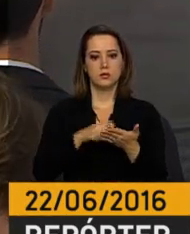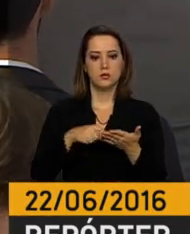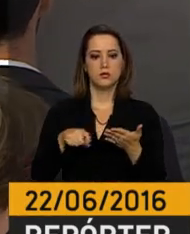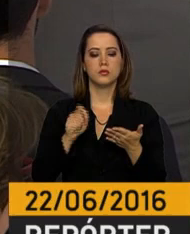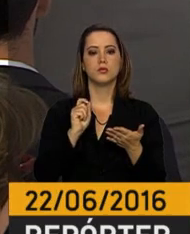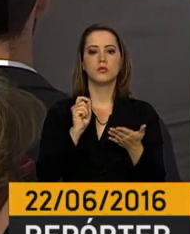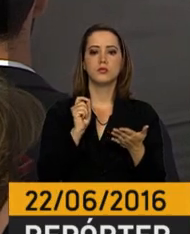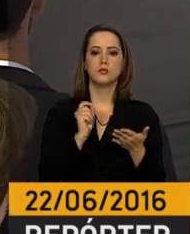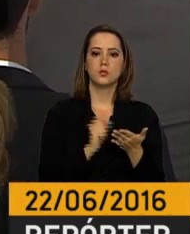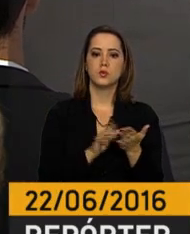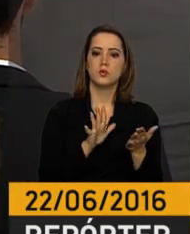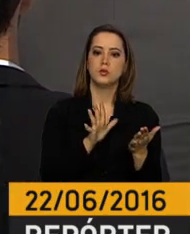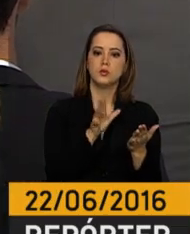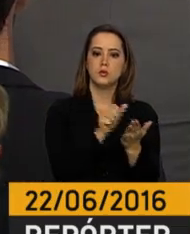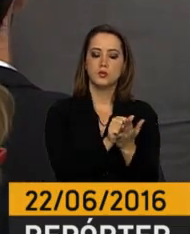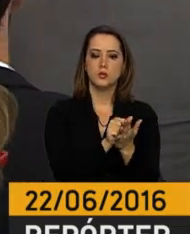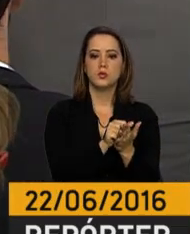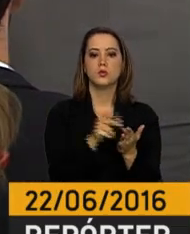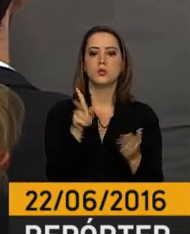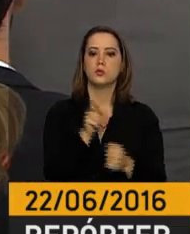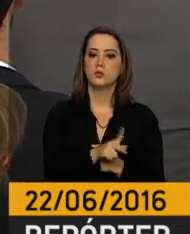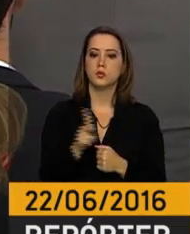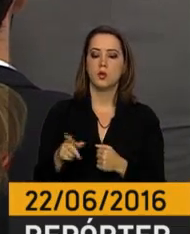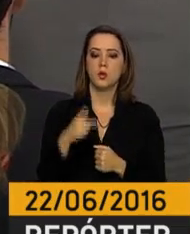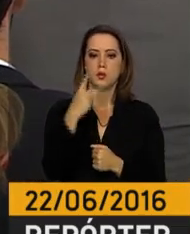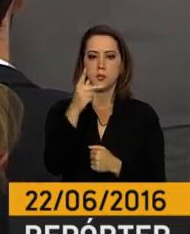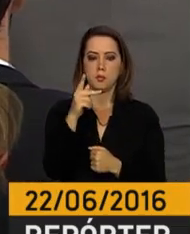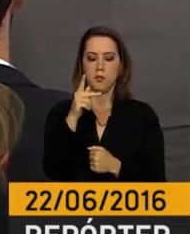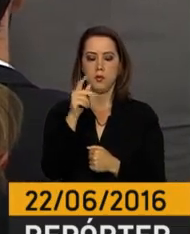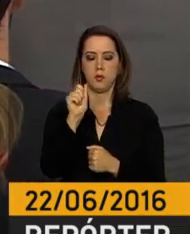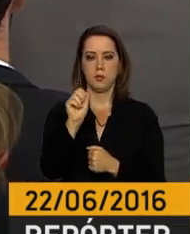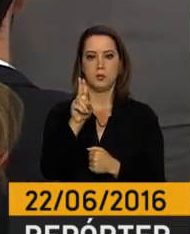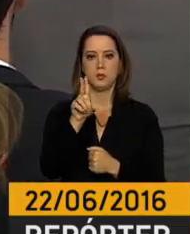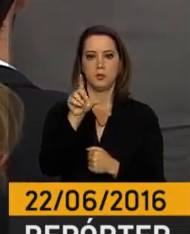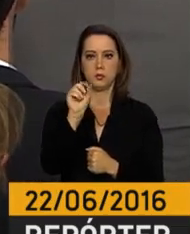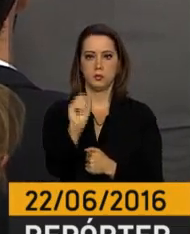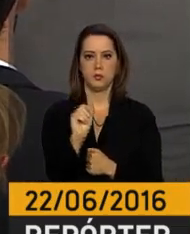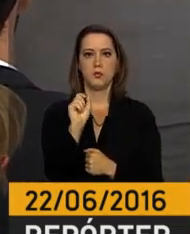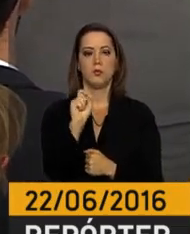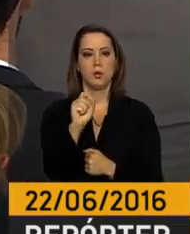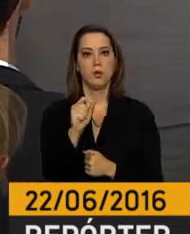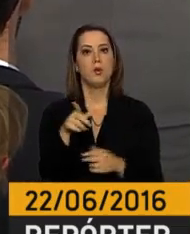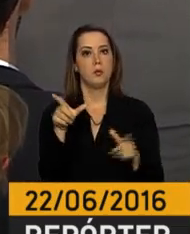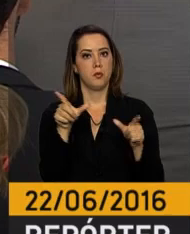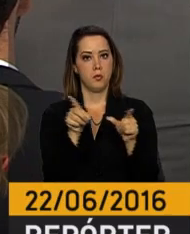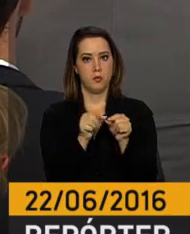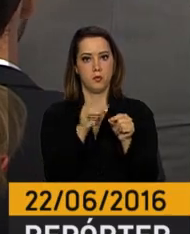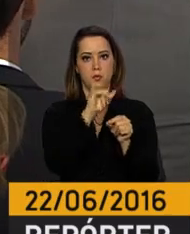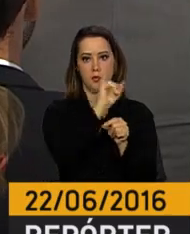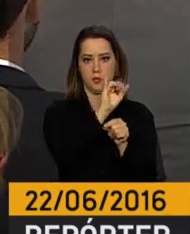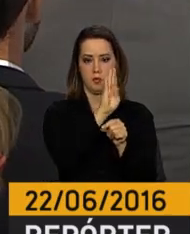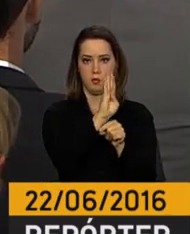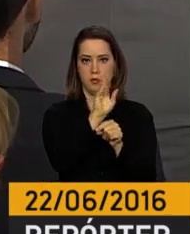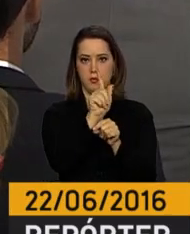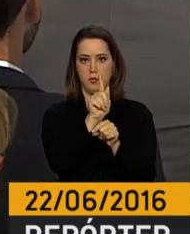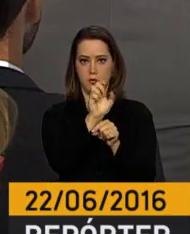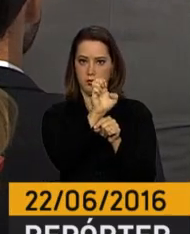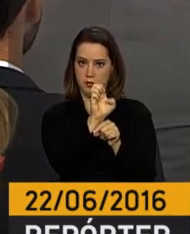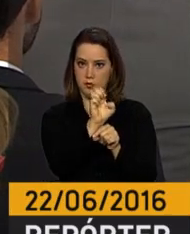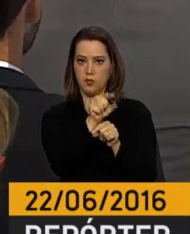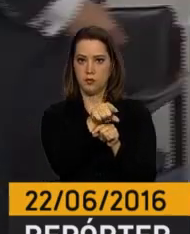que dse ao Professor Paulo Rabelo de Castro no cargo de presidente do Instituto Brasileiro de geografia e